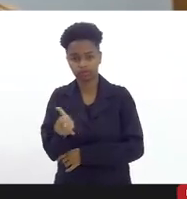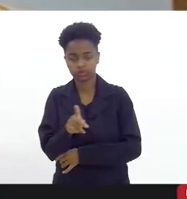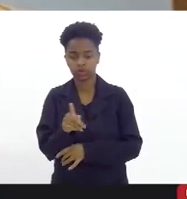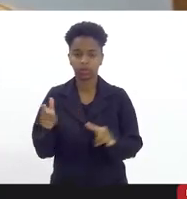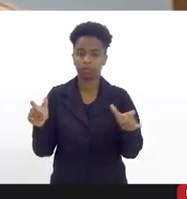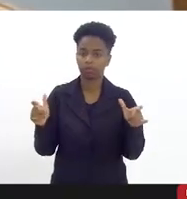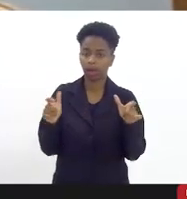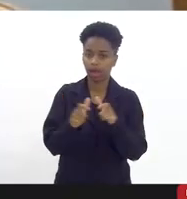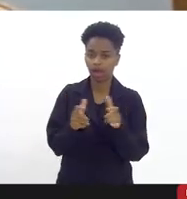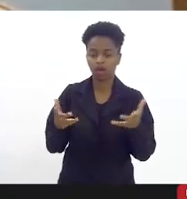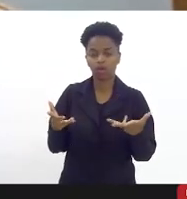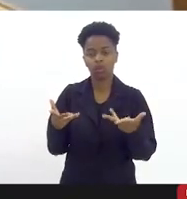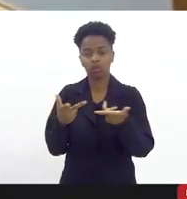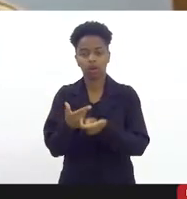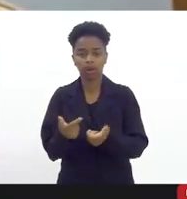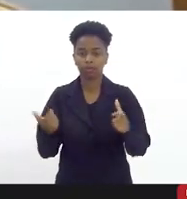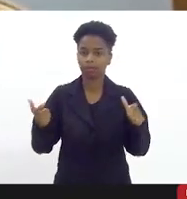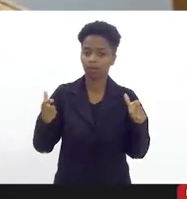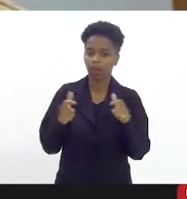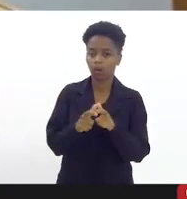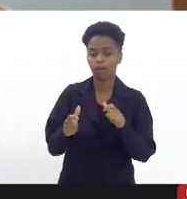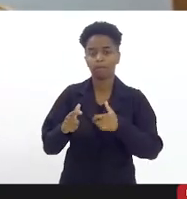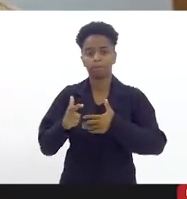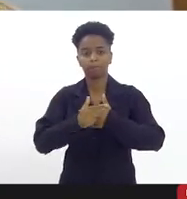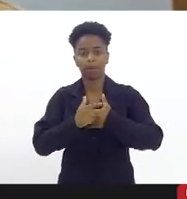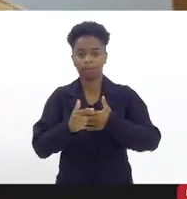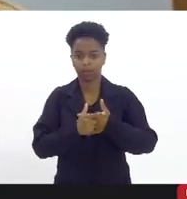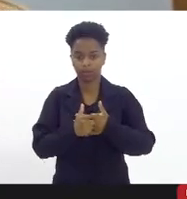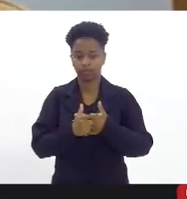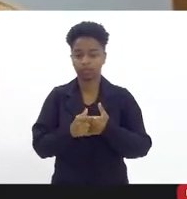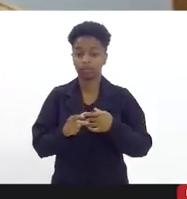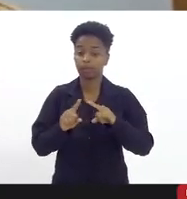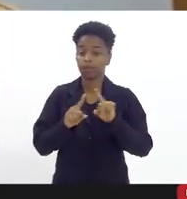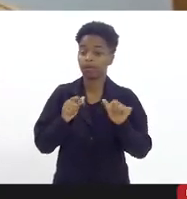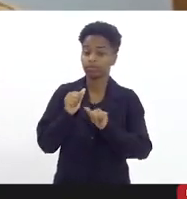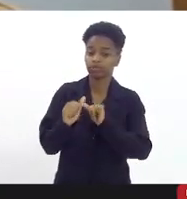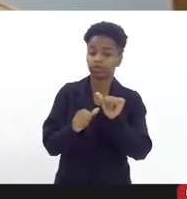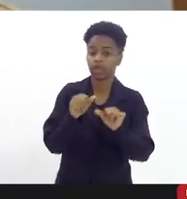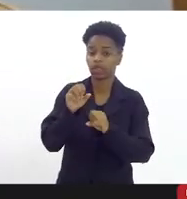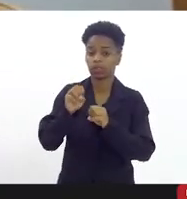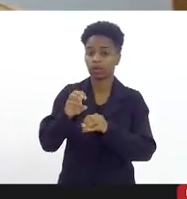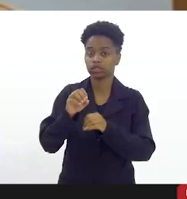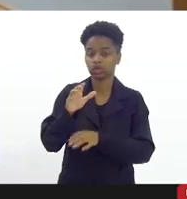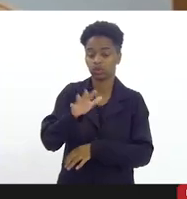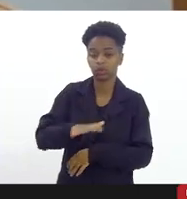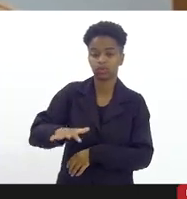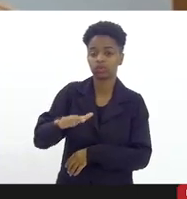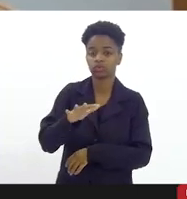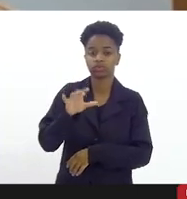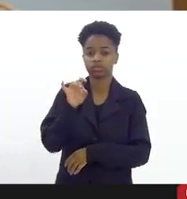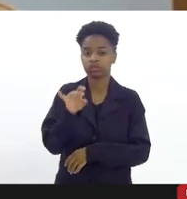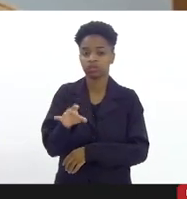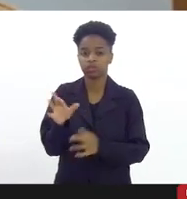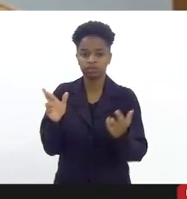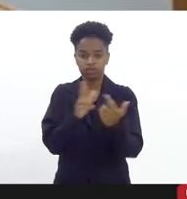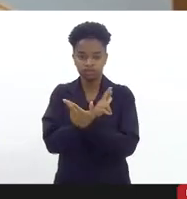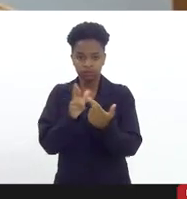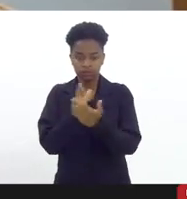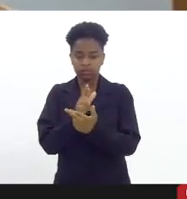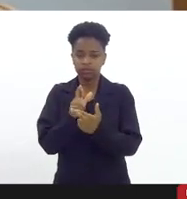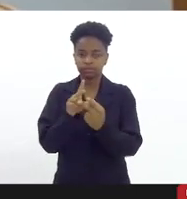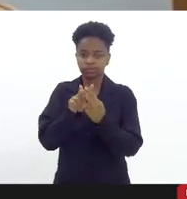a sua qualificação reduziu o seu papel e transformar a educação no ambiente meramente é de relações